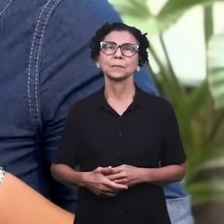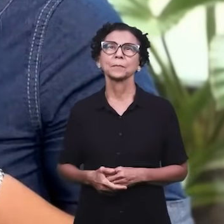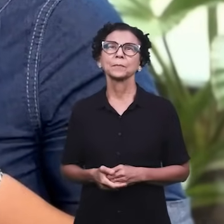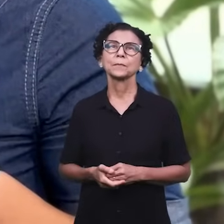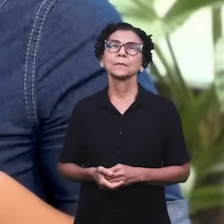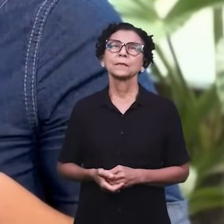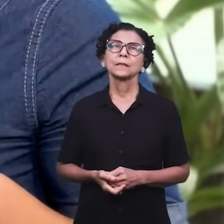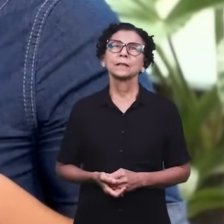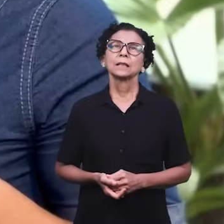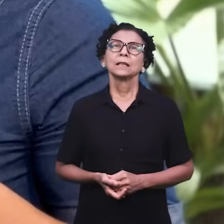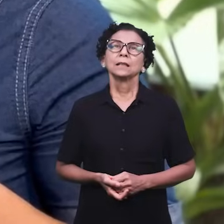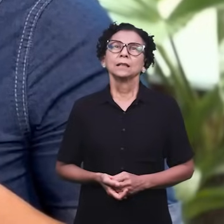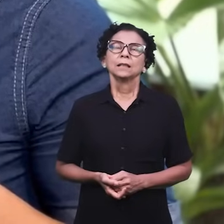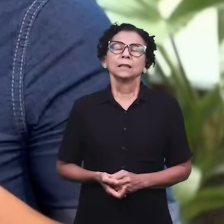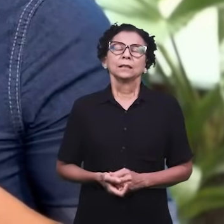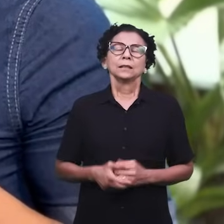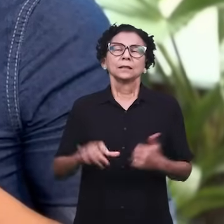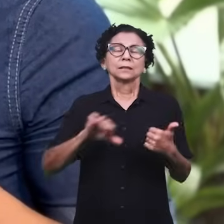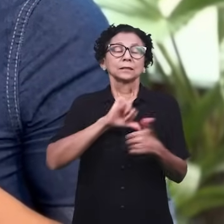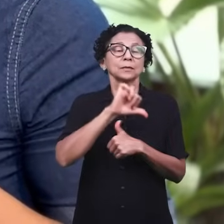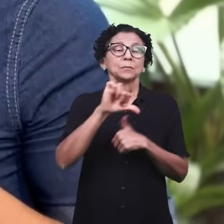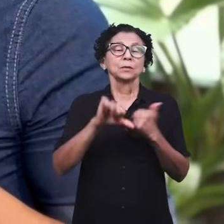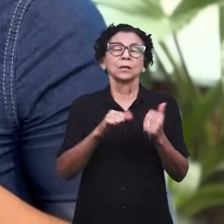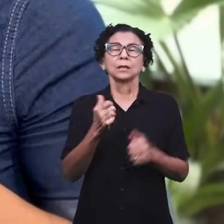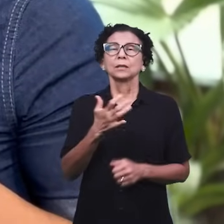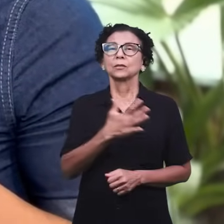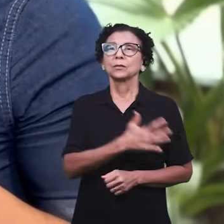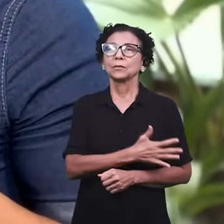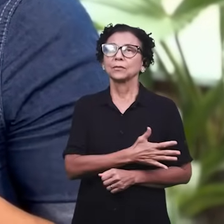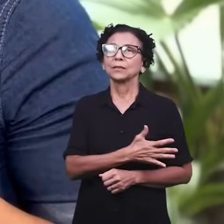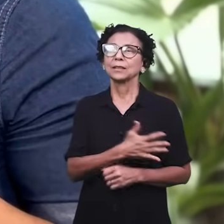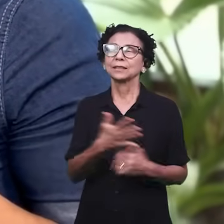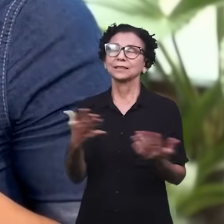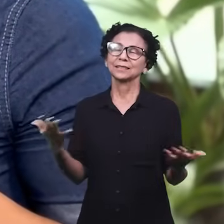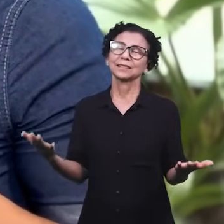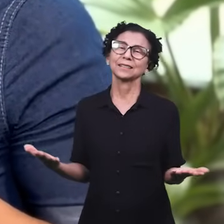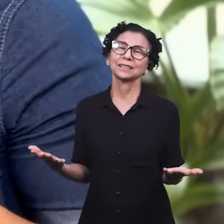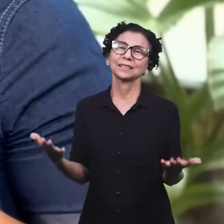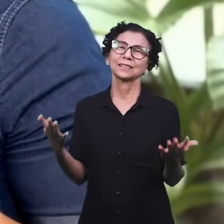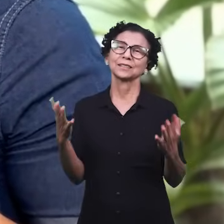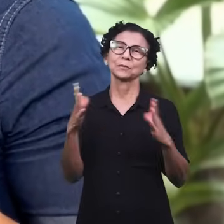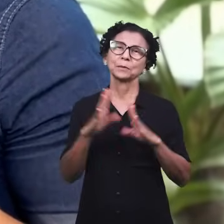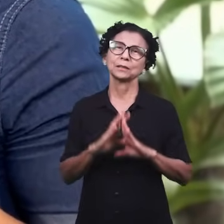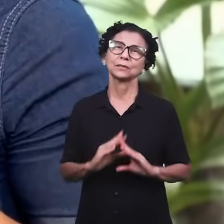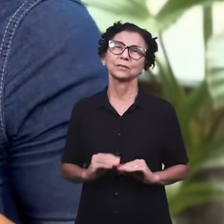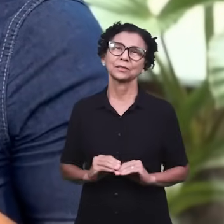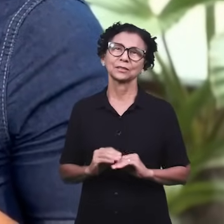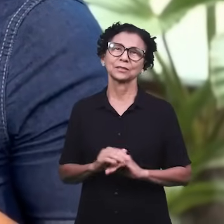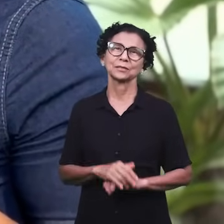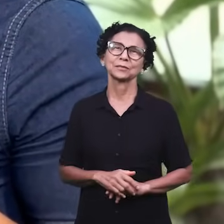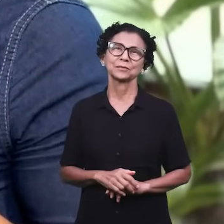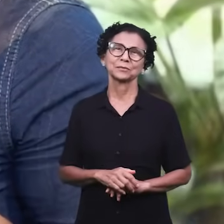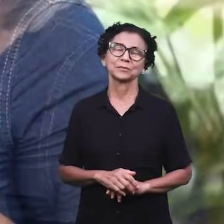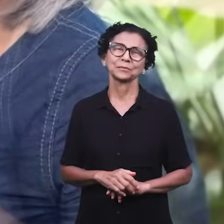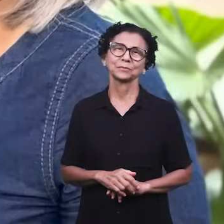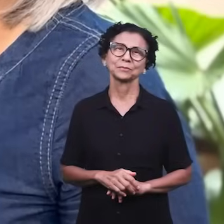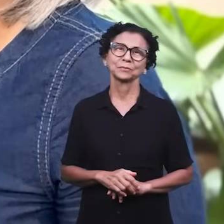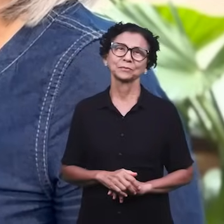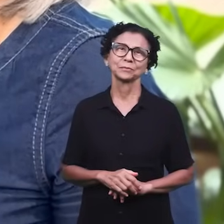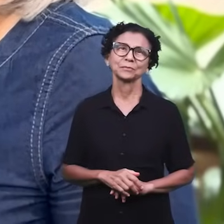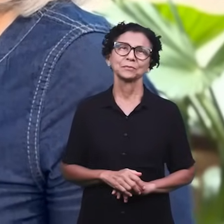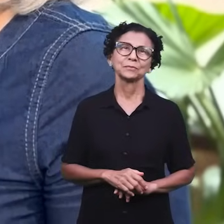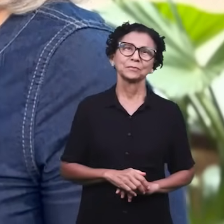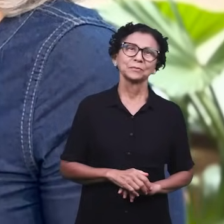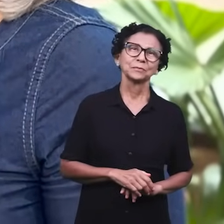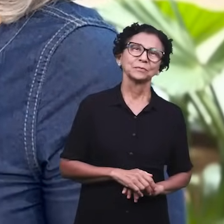daqui hoje, totalmente renovada, com a missão de ganhar mais almas para o nosso Salvador. É verdade, nós